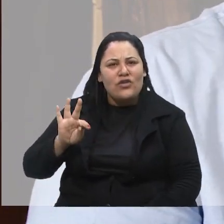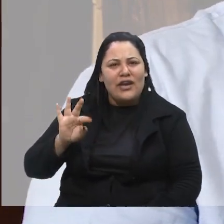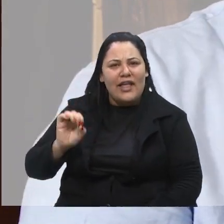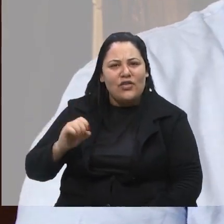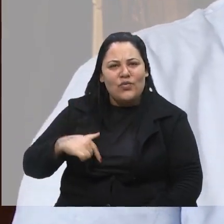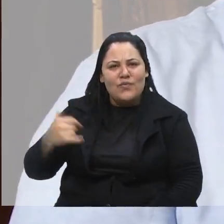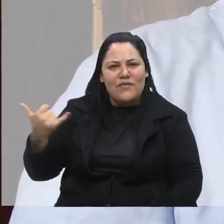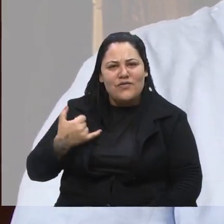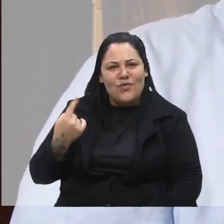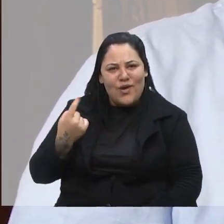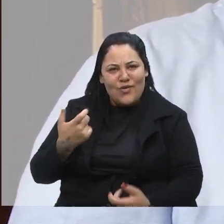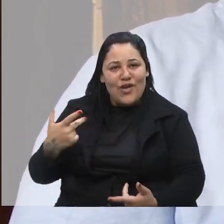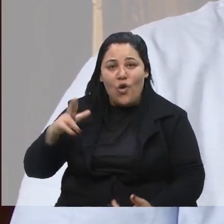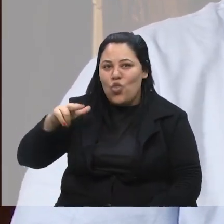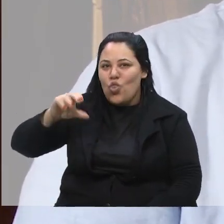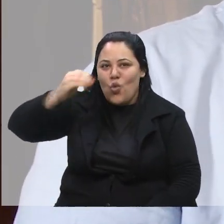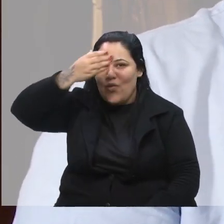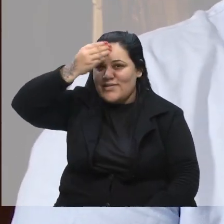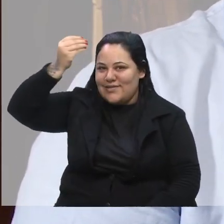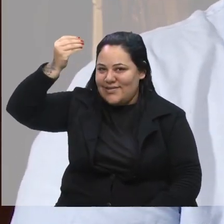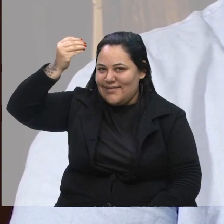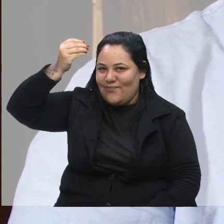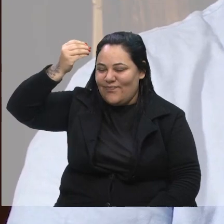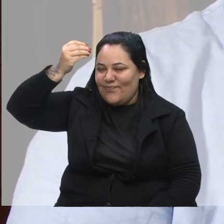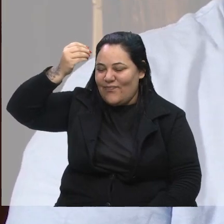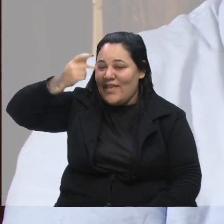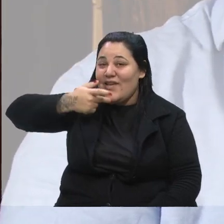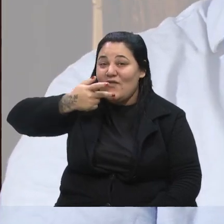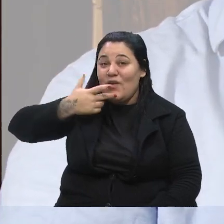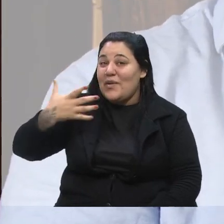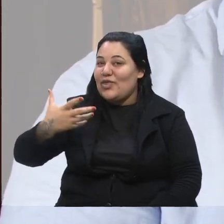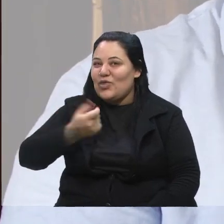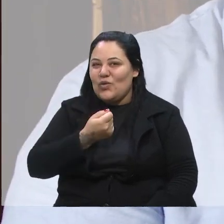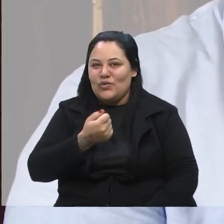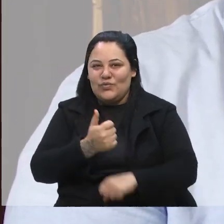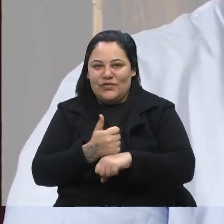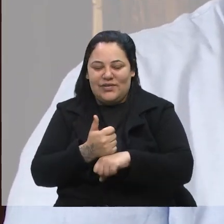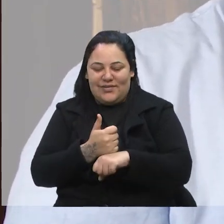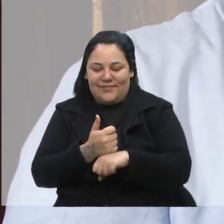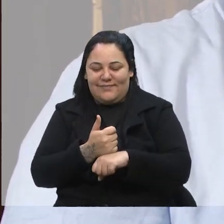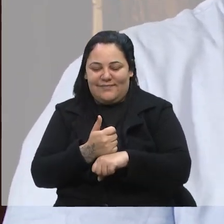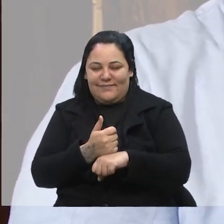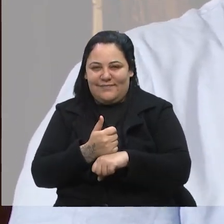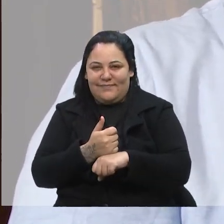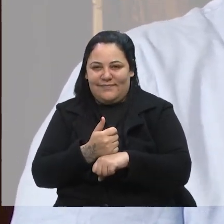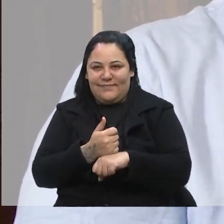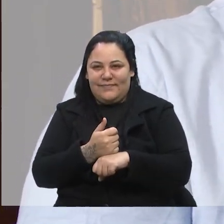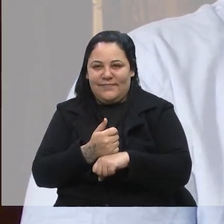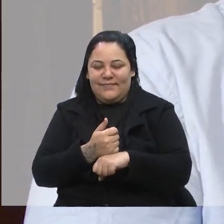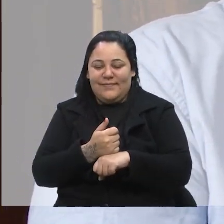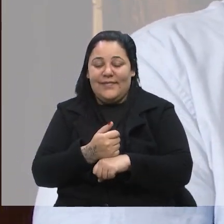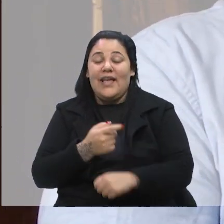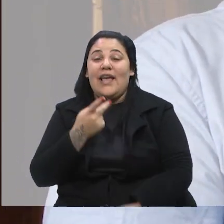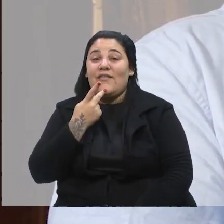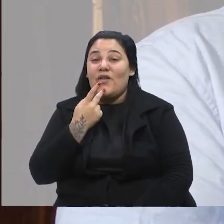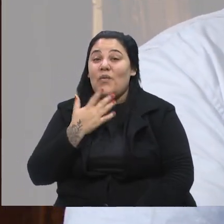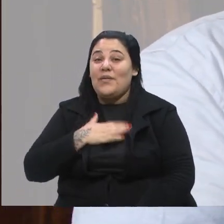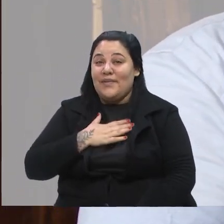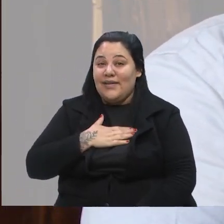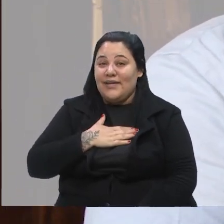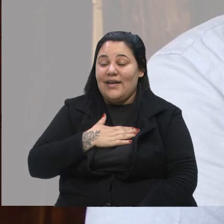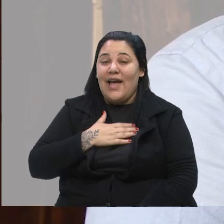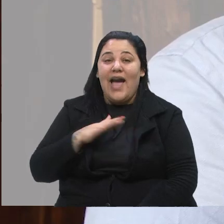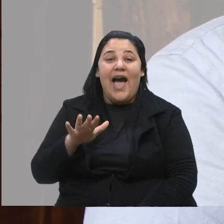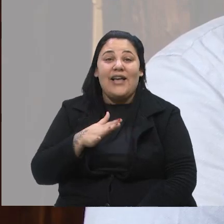esqueci. E isso eu falo para todos os guris que tocam comigo, eu sempre friso isso. Ele me falou assim, cara, às vezes